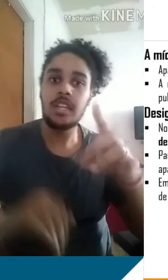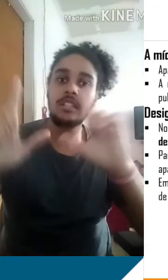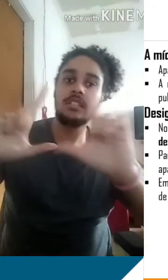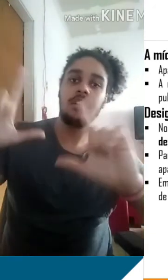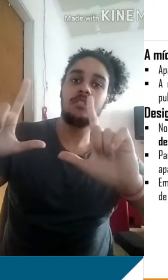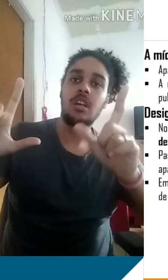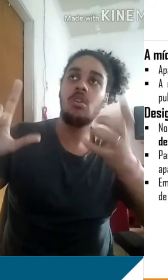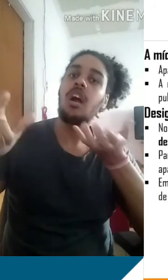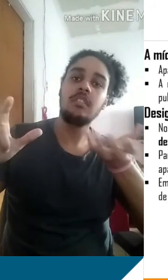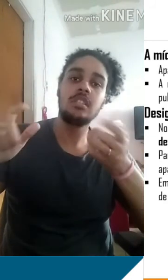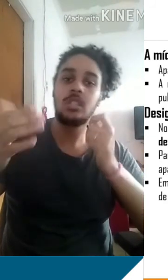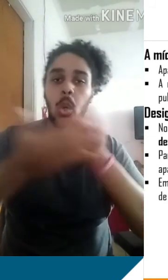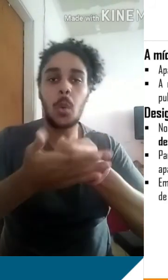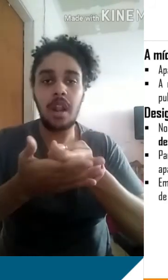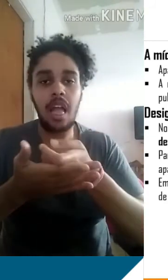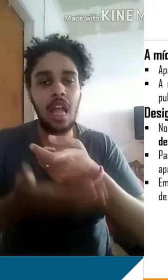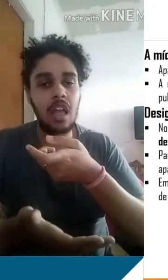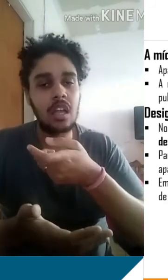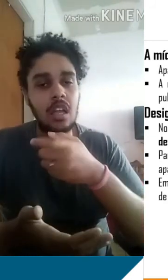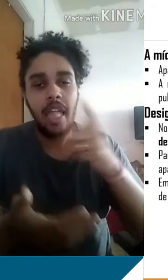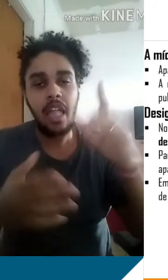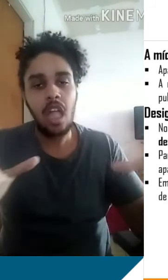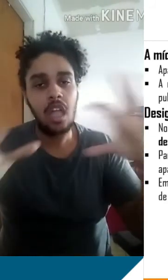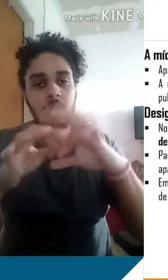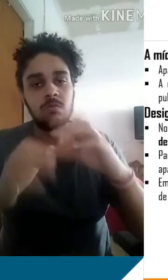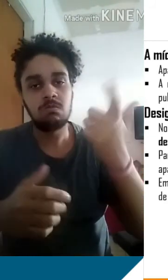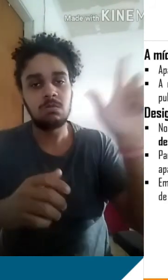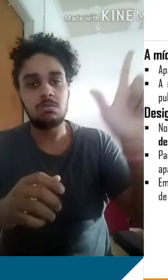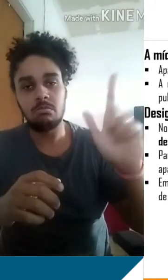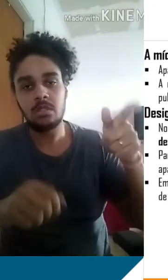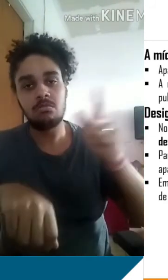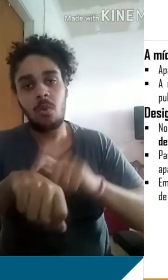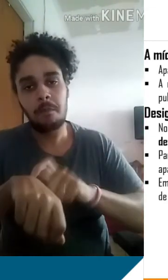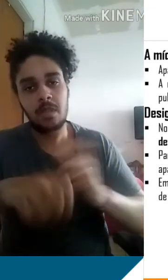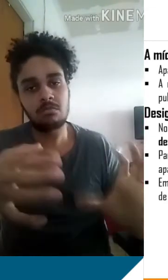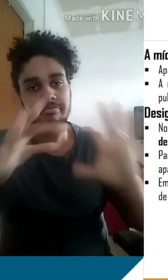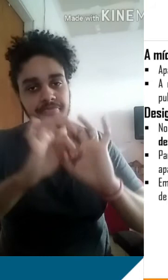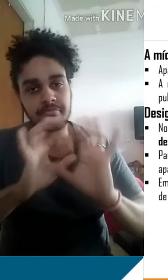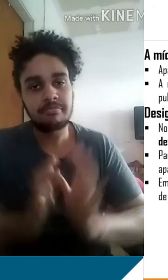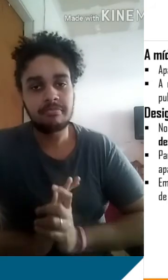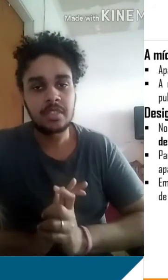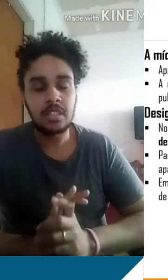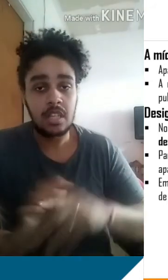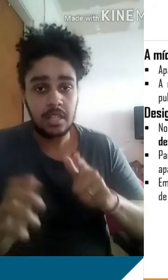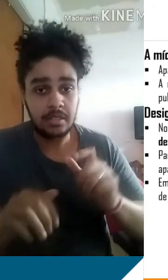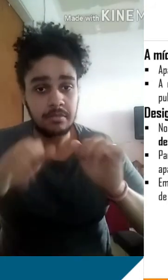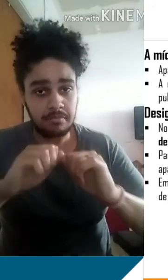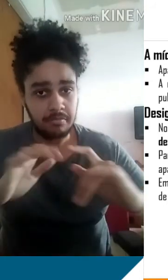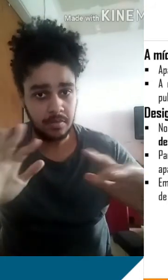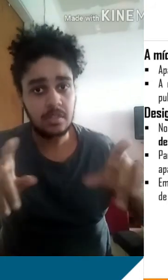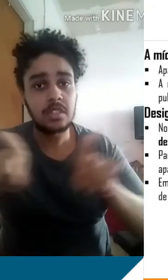momento, beleza? E essa distribuição também é desigual, né? Porque boa parte da população não tem acesso a